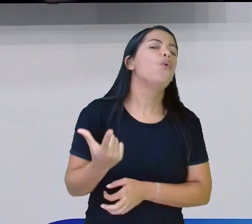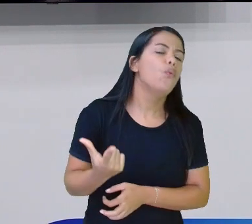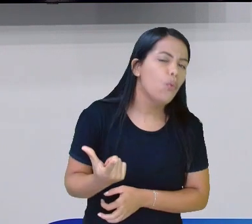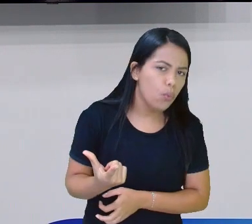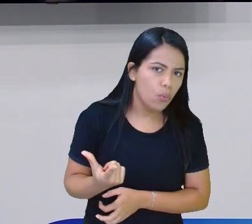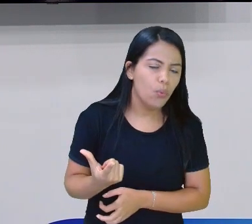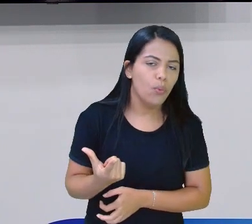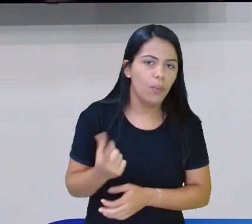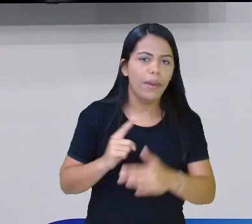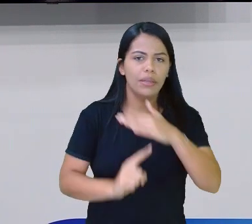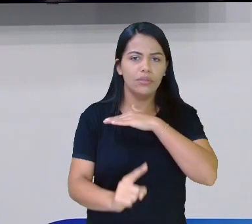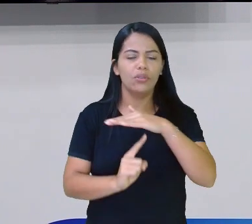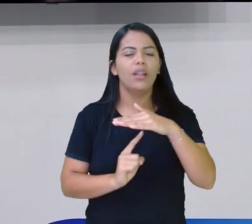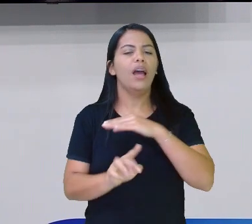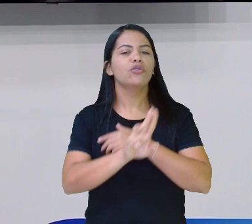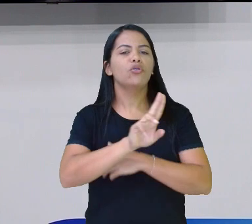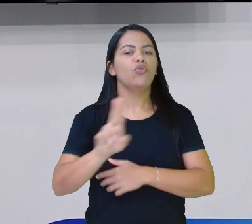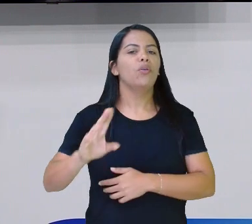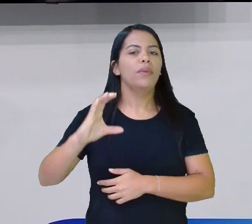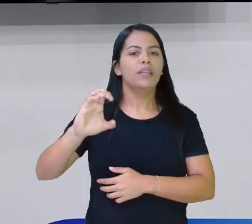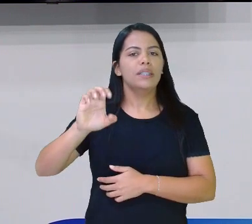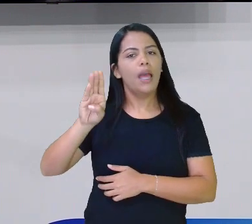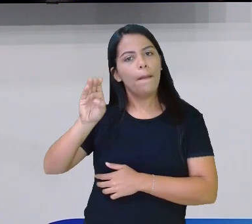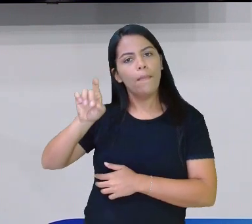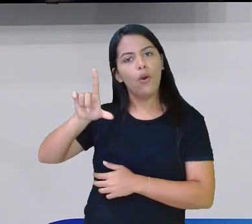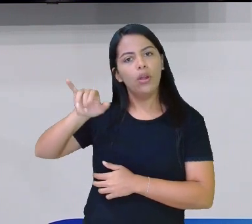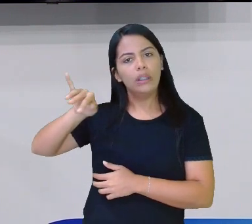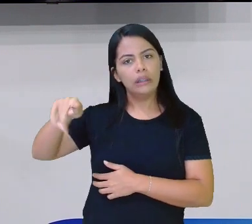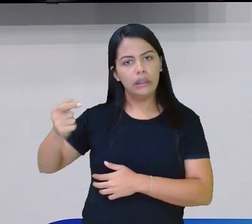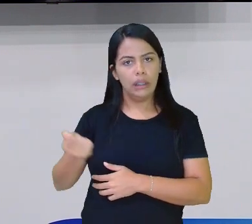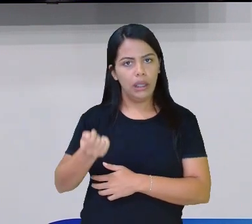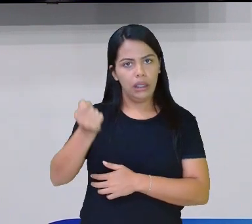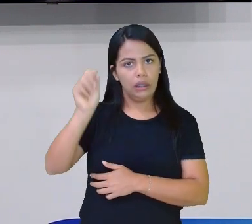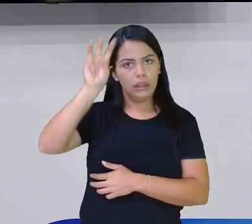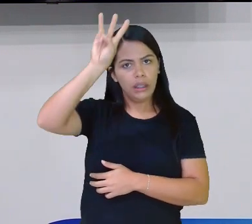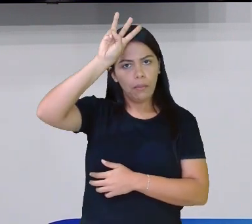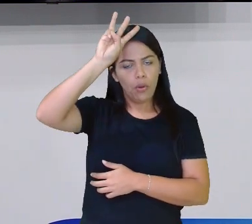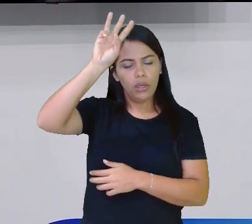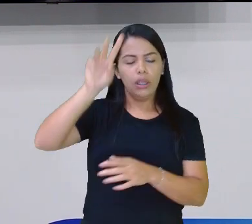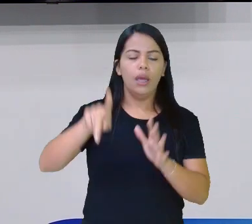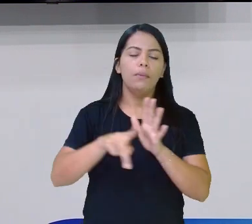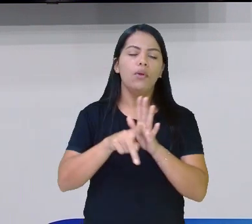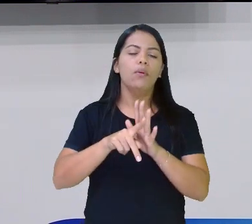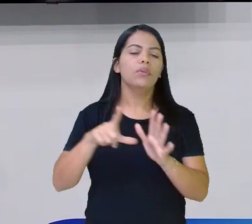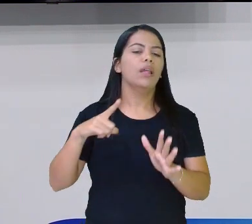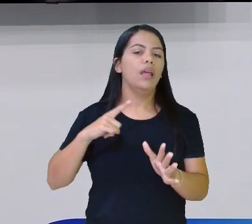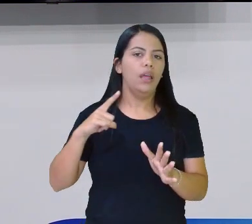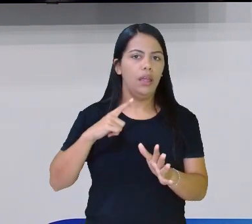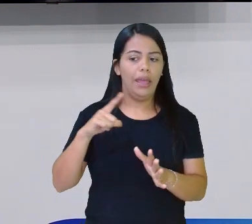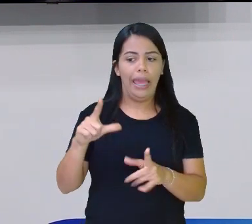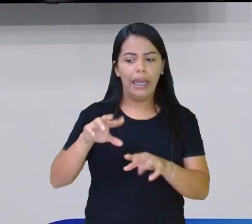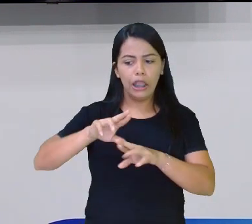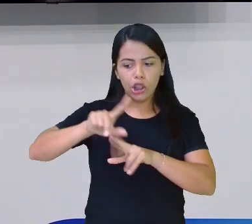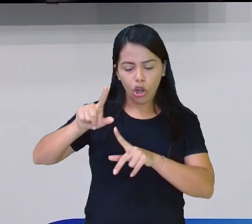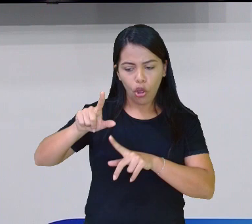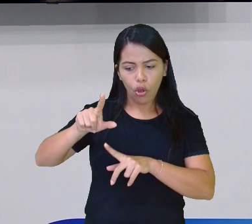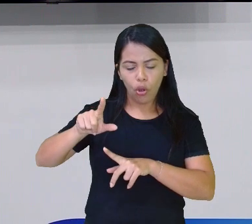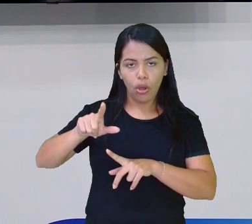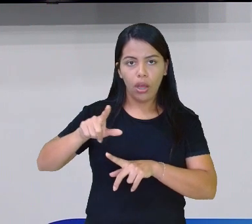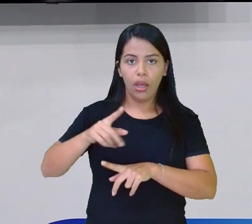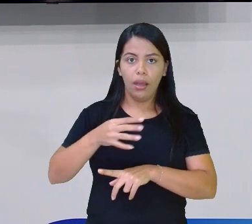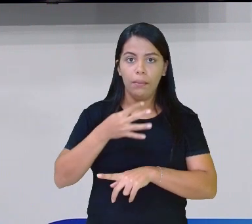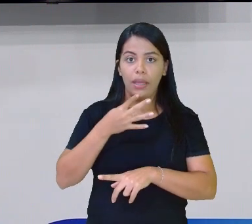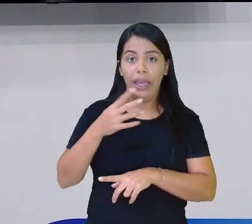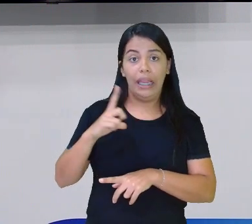é? Isso, ele troca o R pelo L. Por exemplo, ele não diz marcante, ele